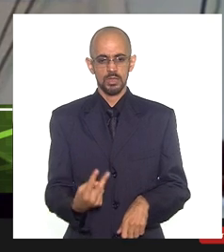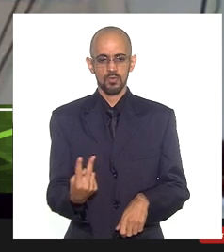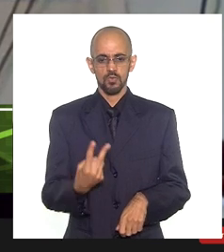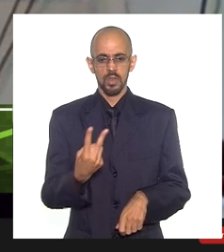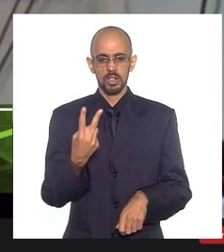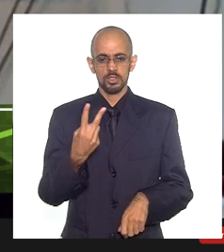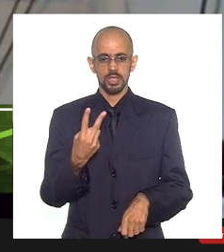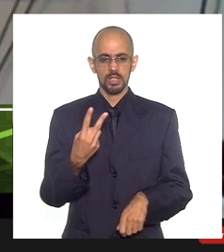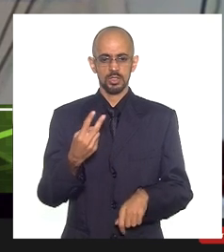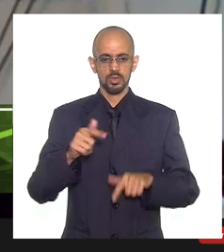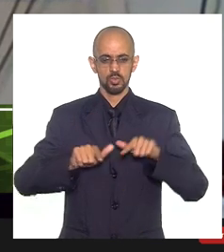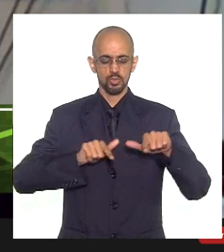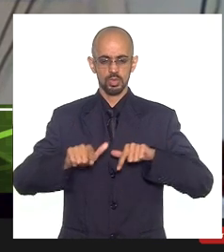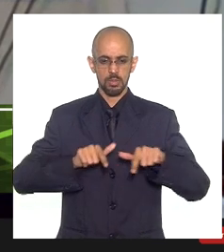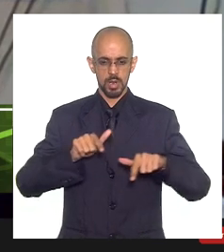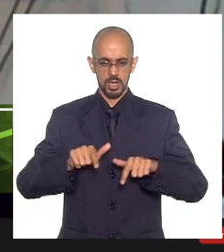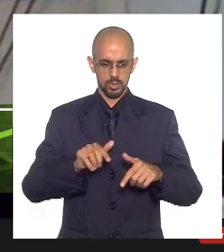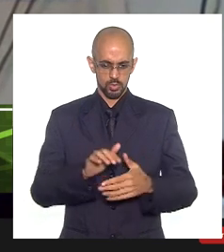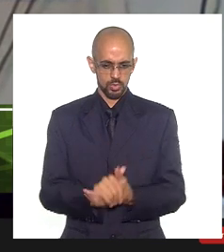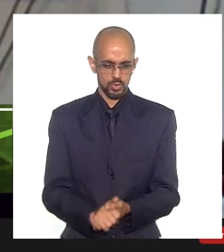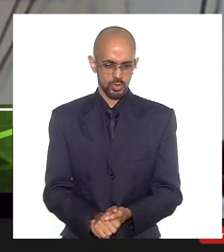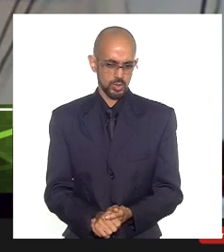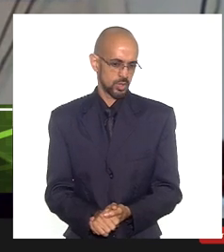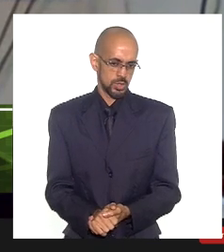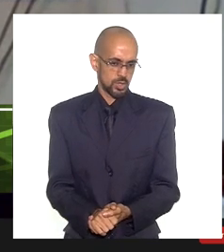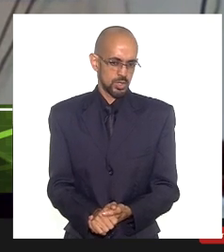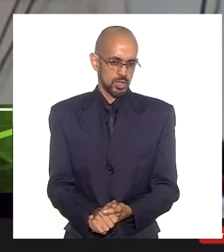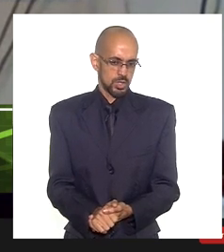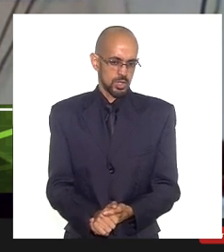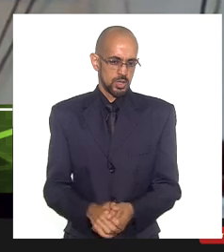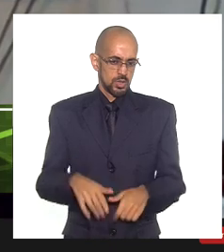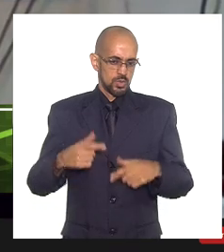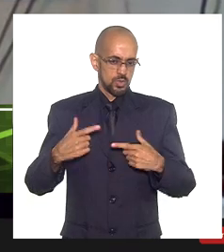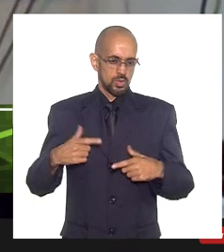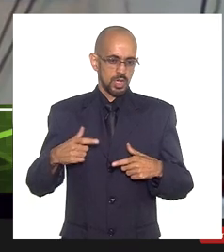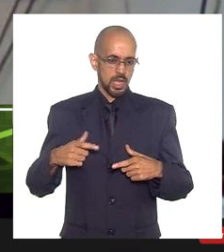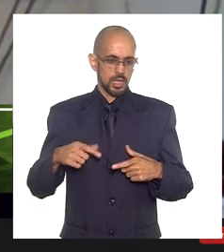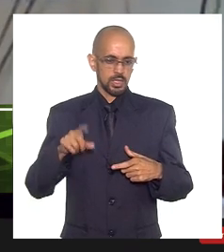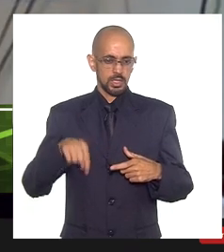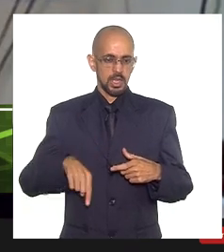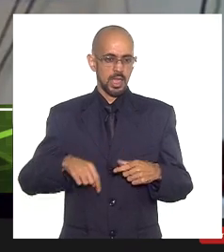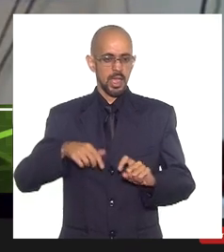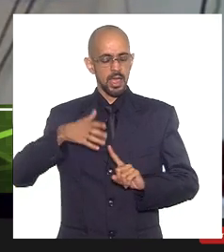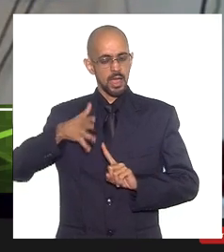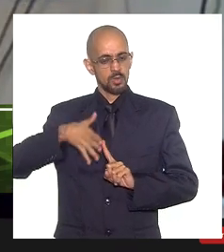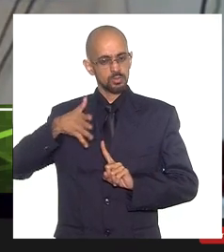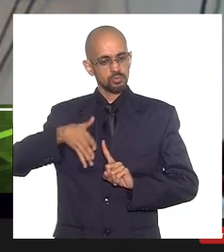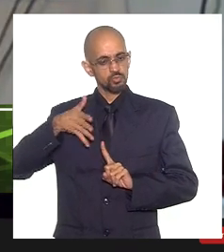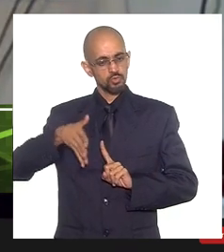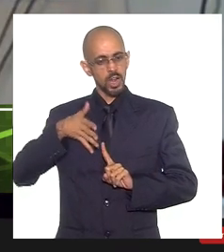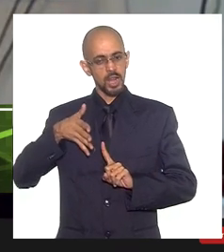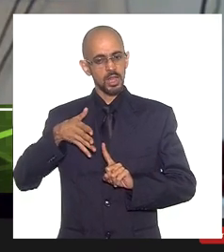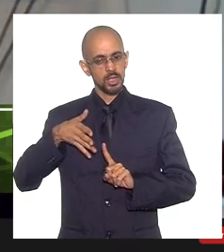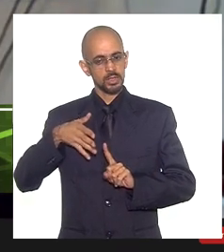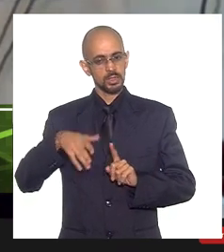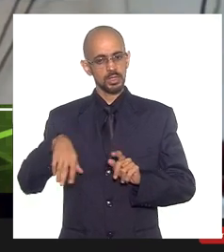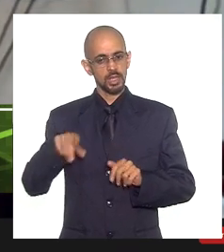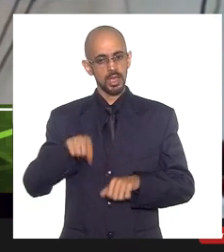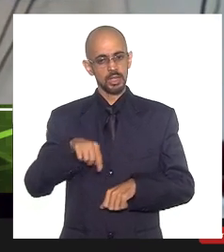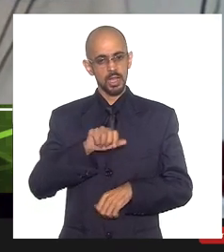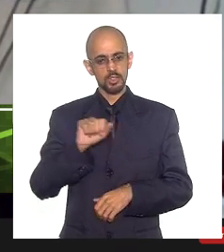trabalhadores dentro do que tange ao meu lugar de fala que é da associação dos